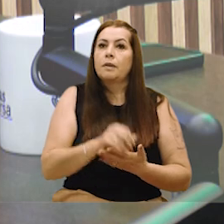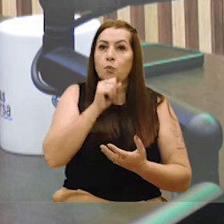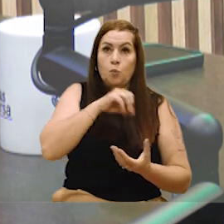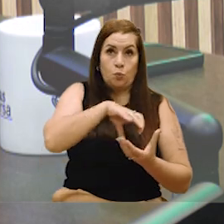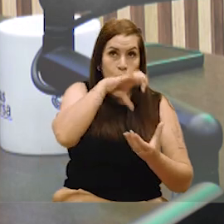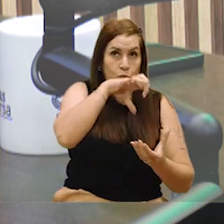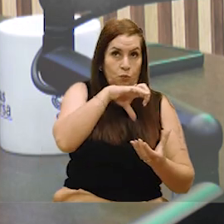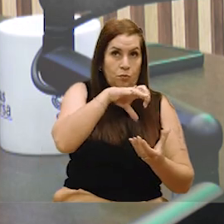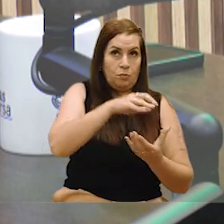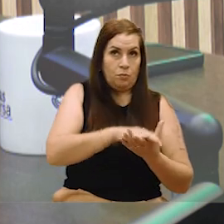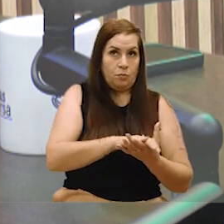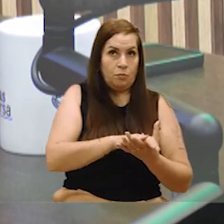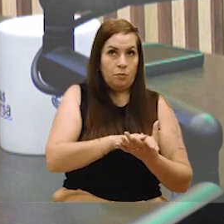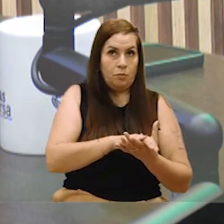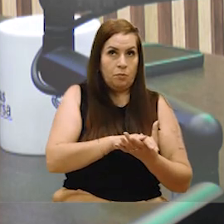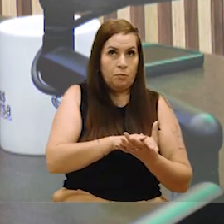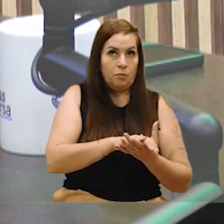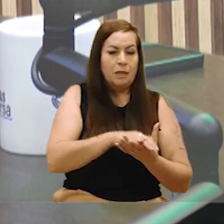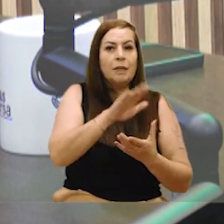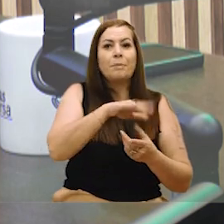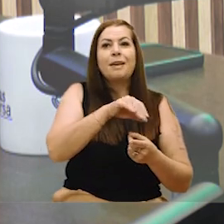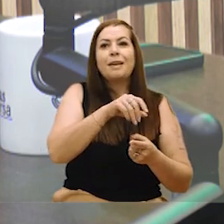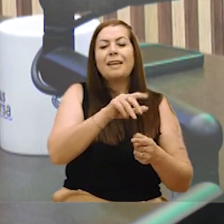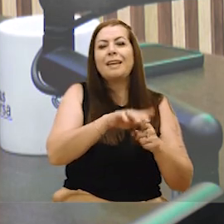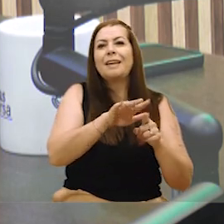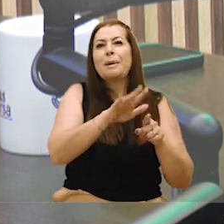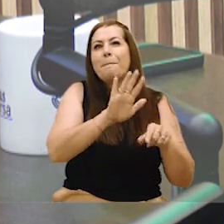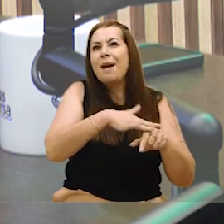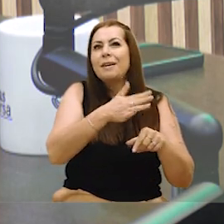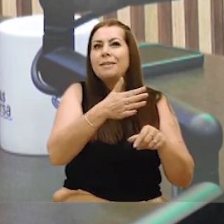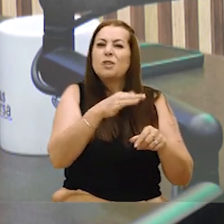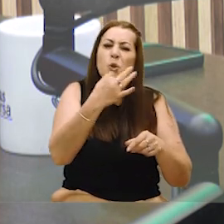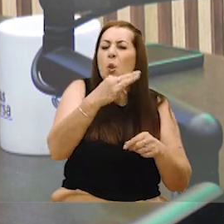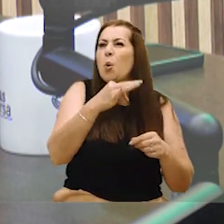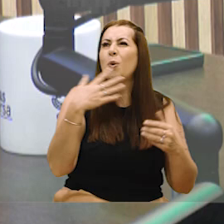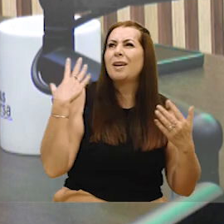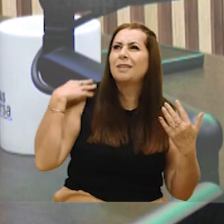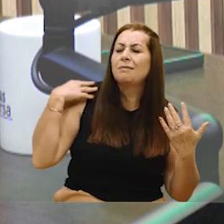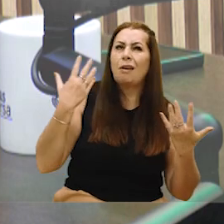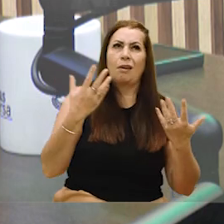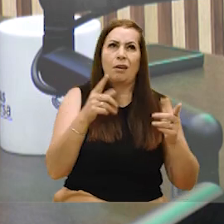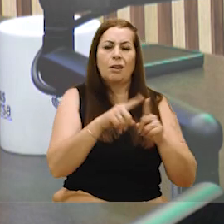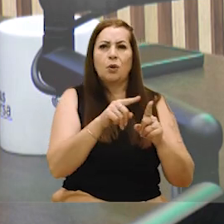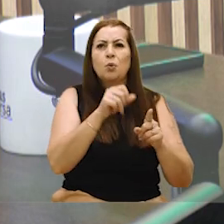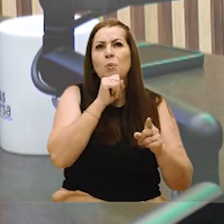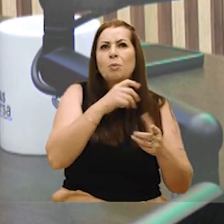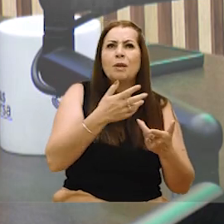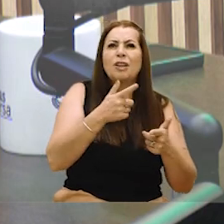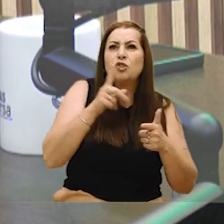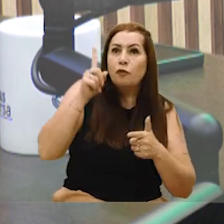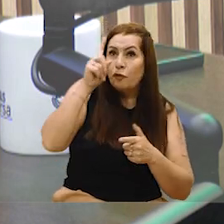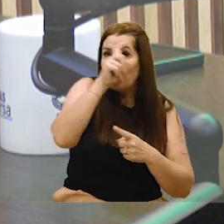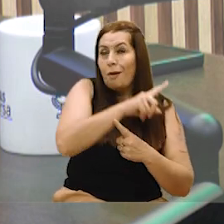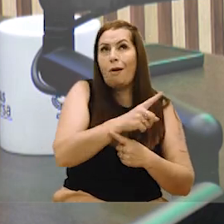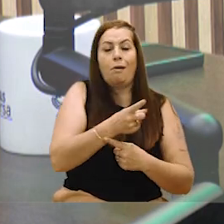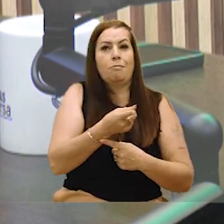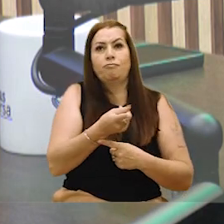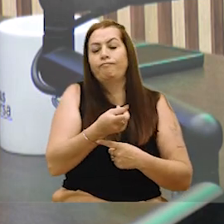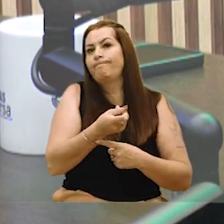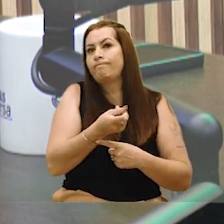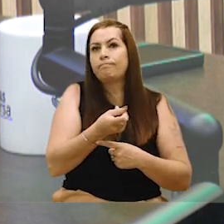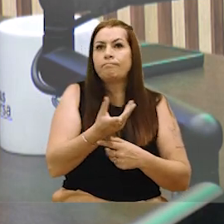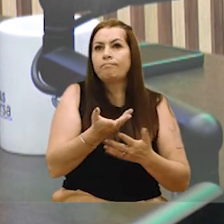o idoso que é de baixa e média complexidade, que é aquele idoso que está sentindo uma dor nas costas, é aquele idoso que está com dificuldade de